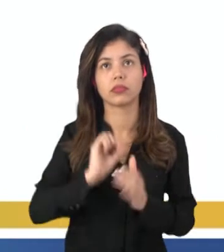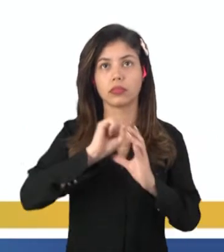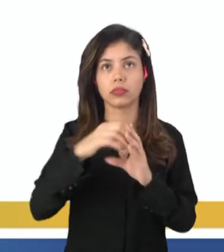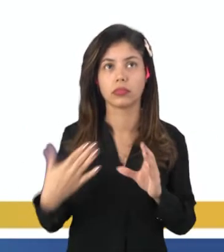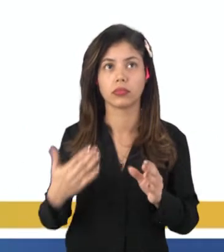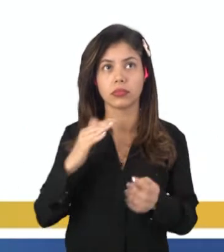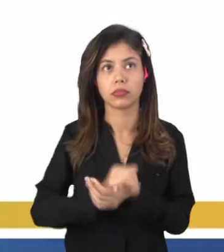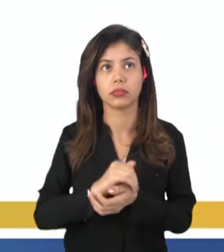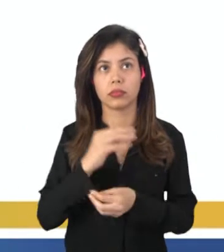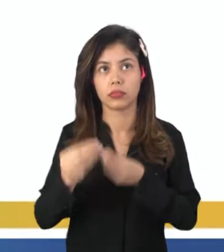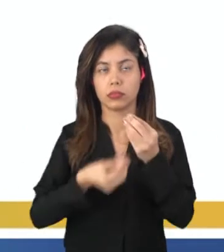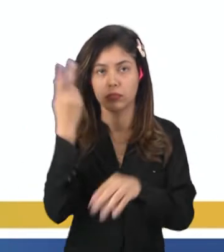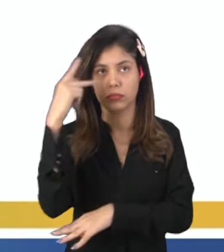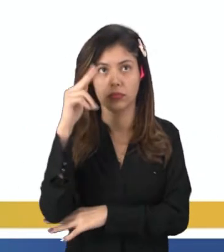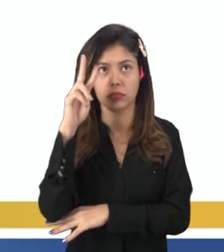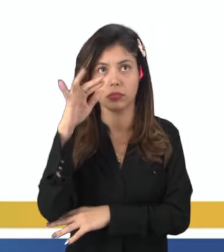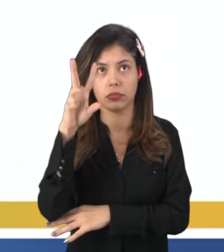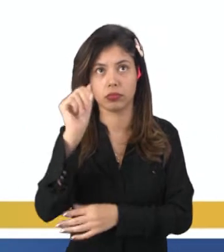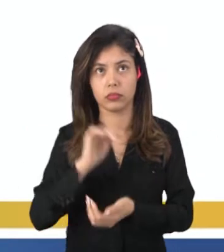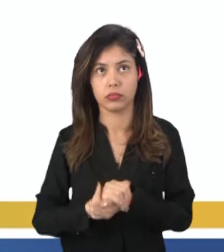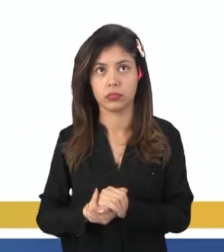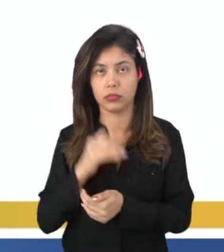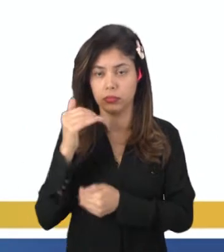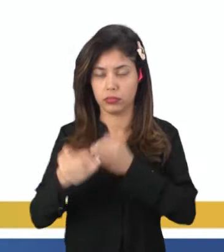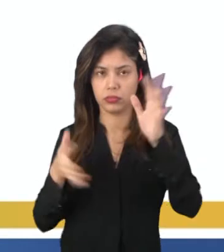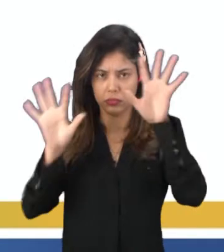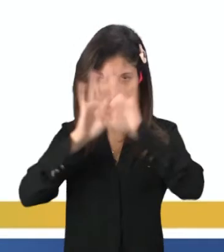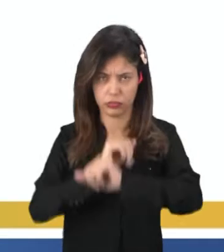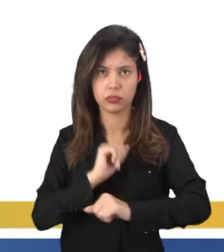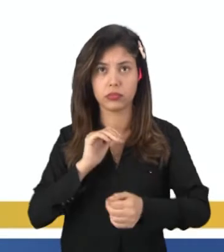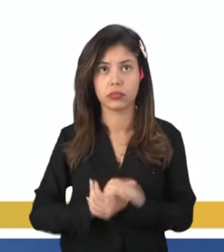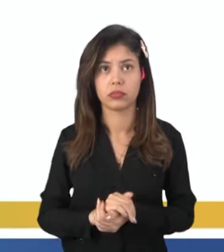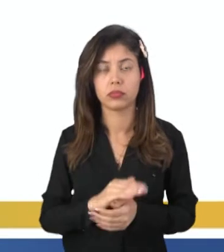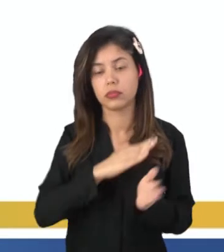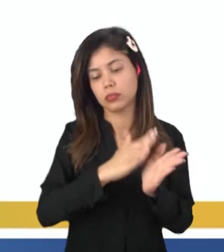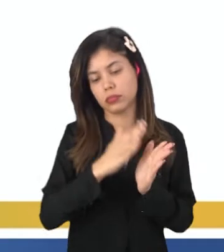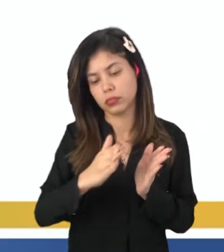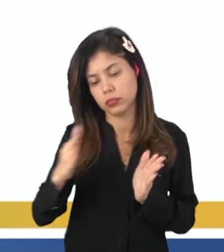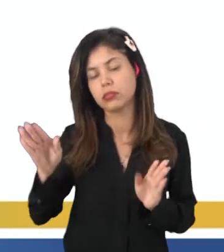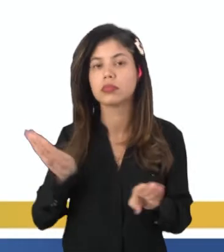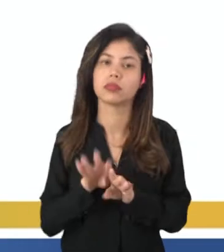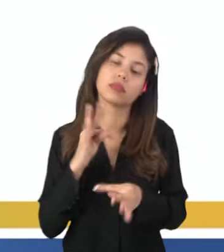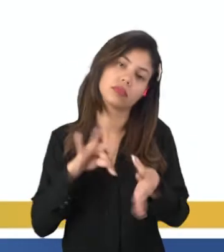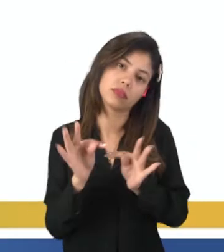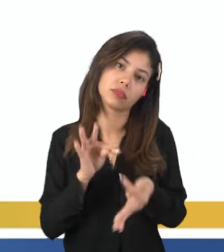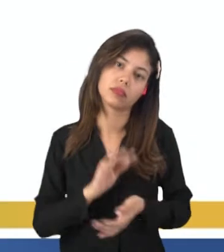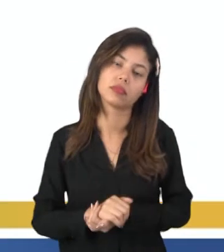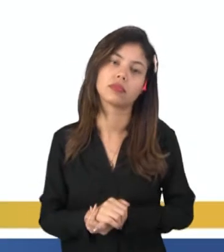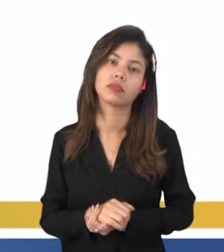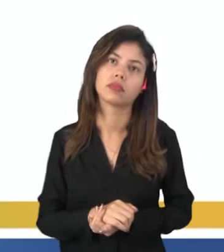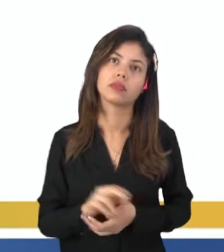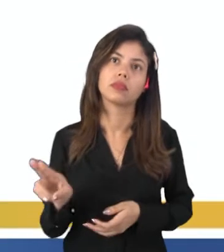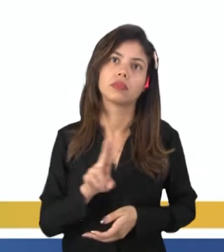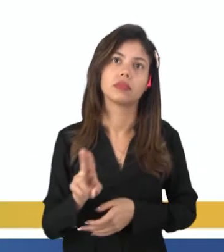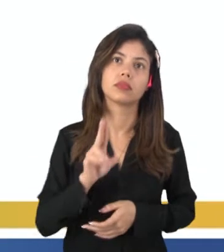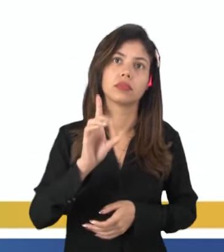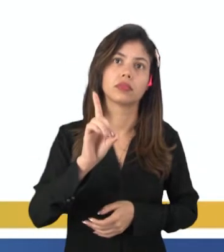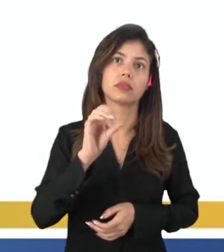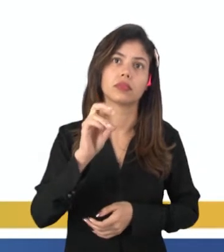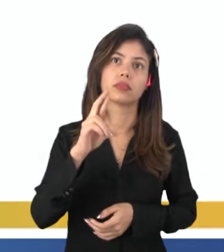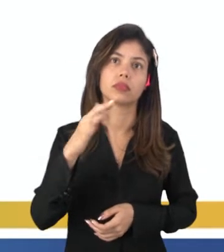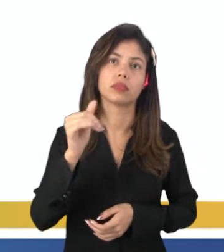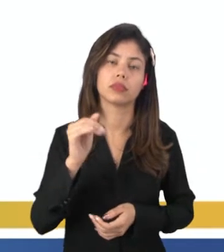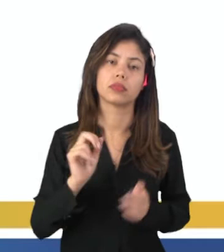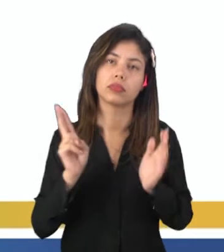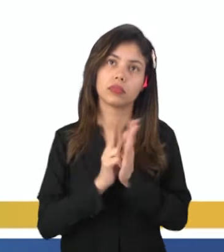caracterizarem o feudalismo como um período de trevas, de escuridão, houve avanços tecnológicos, como a chamada adoção do estribo, né,